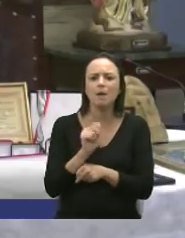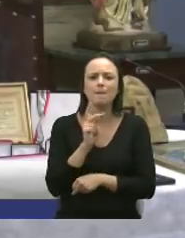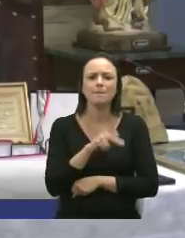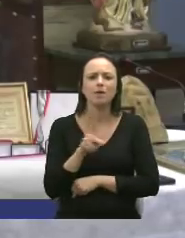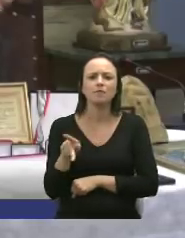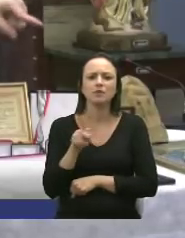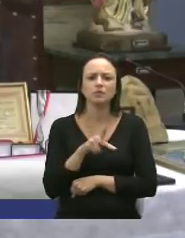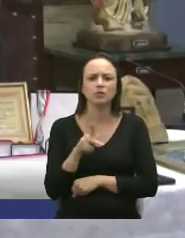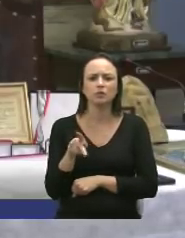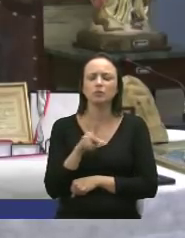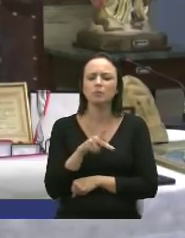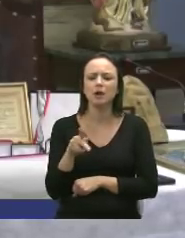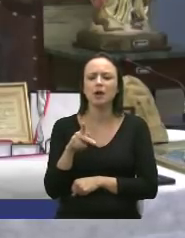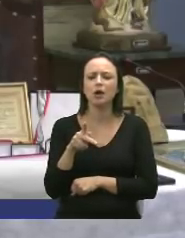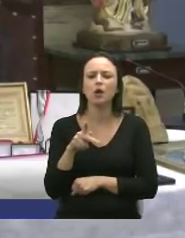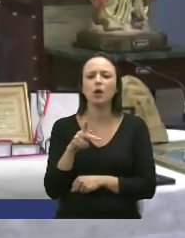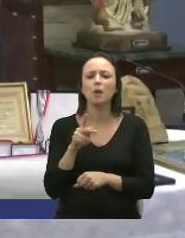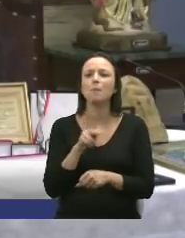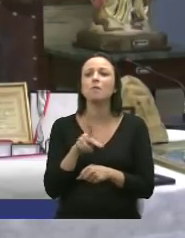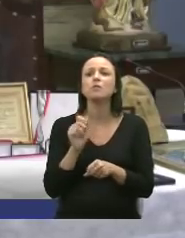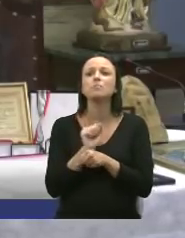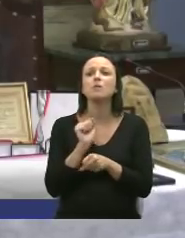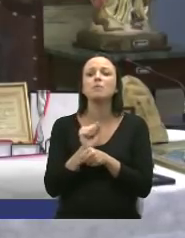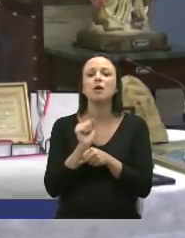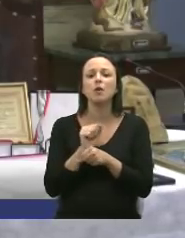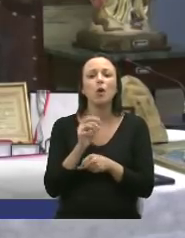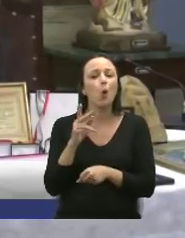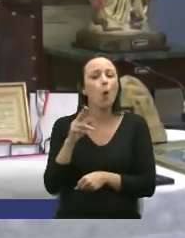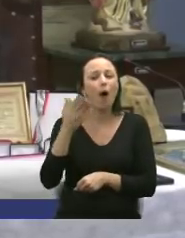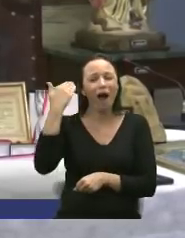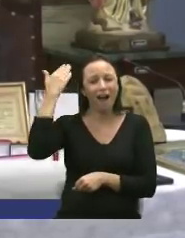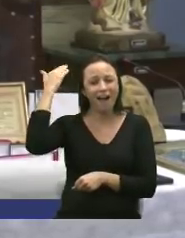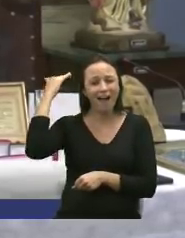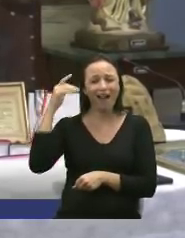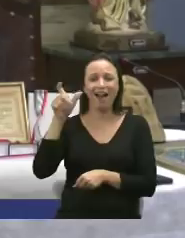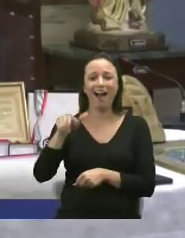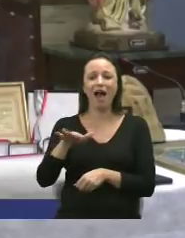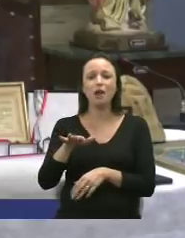esses garotos esperavam pelo retorno dos seus heróis constitucionalistas.